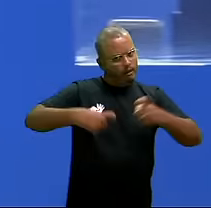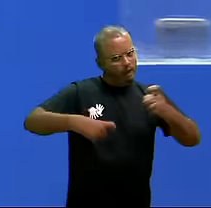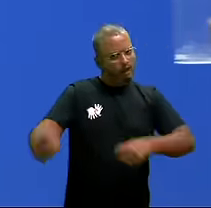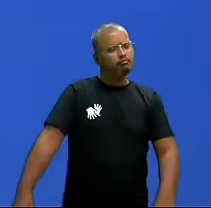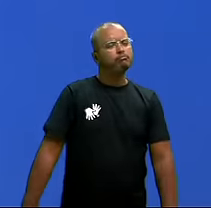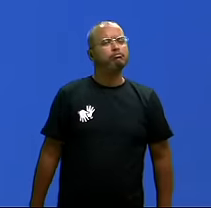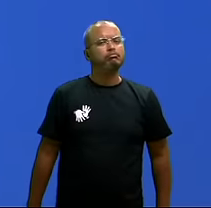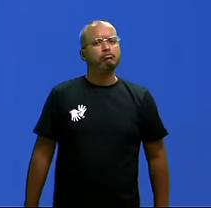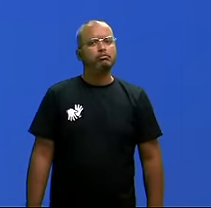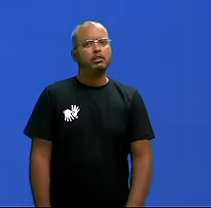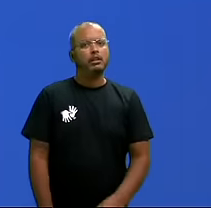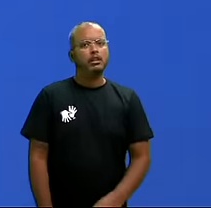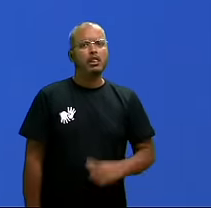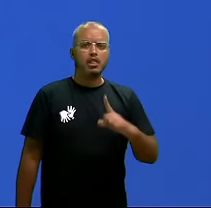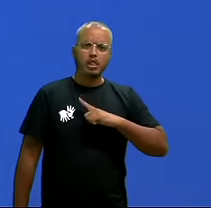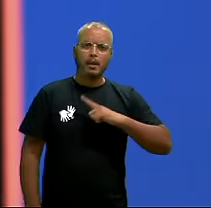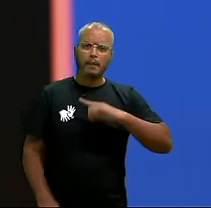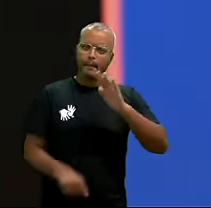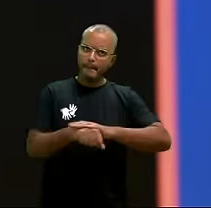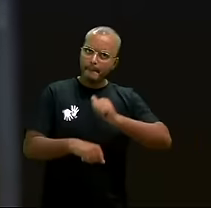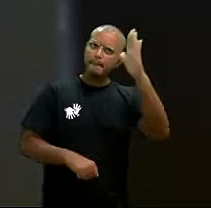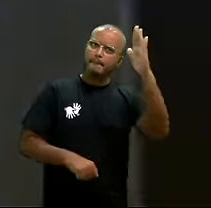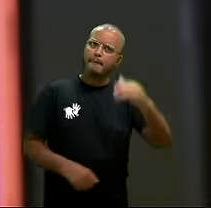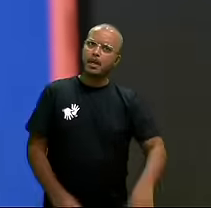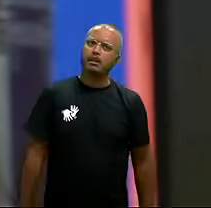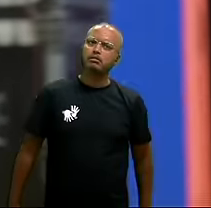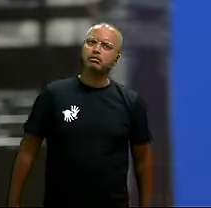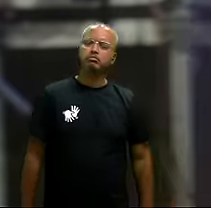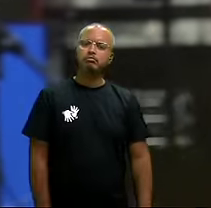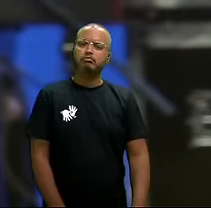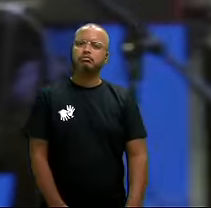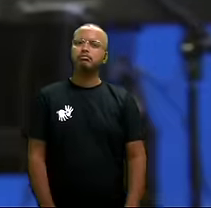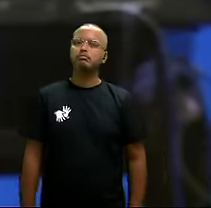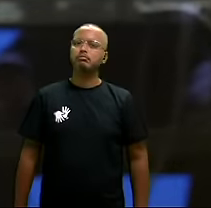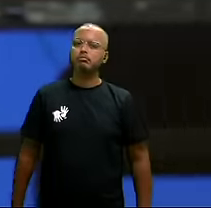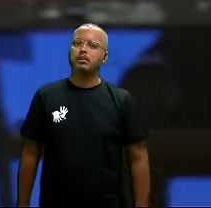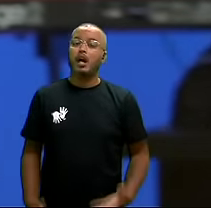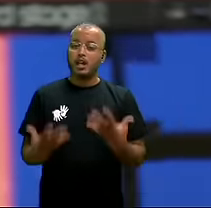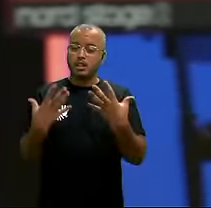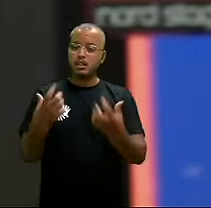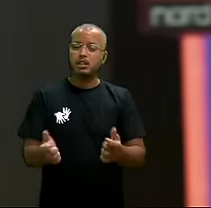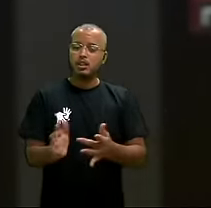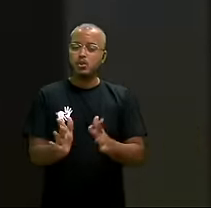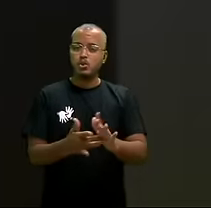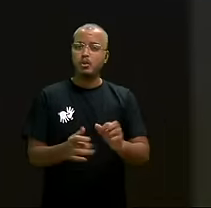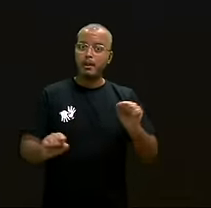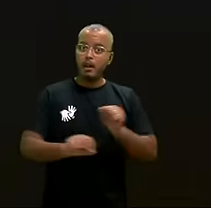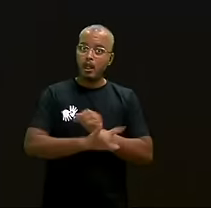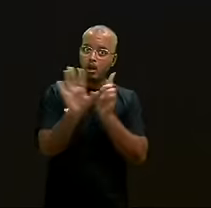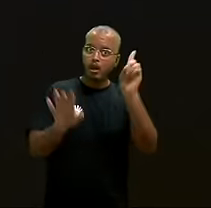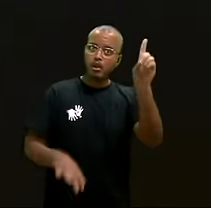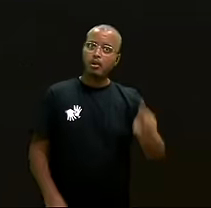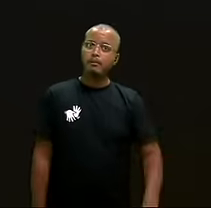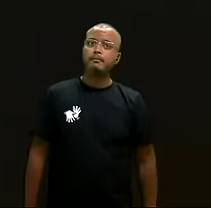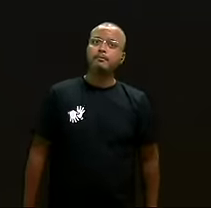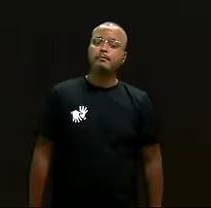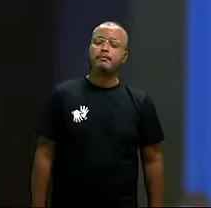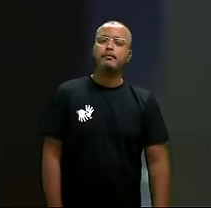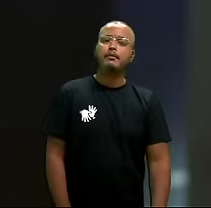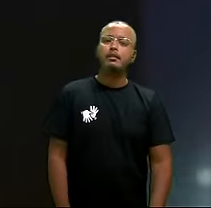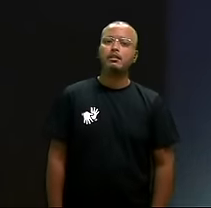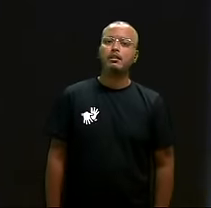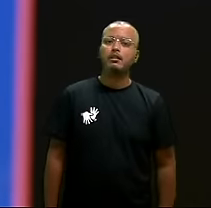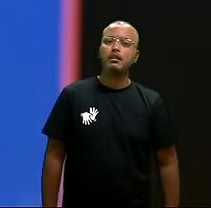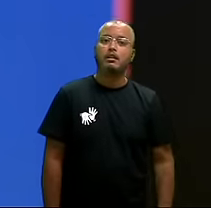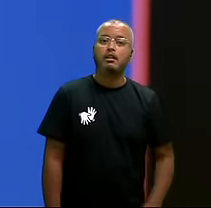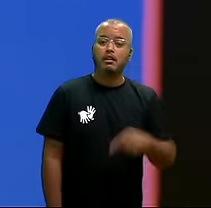mais. Mais uma dezena aqui na frente. Que vão recomeçar para a glória de Deus. Não vieram de visita hoje